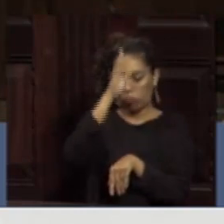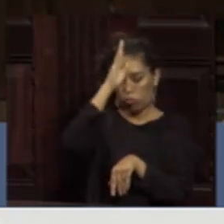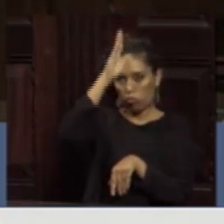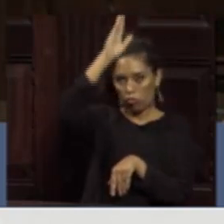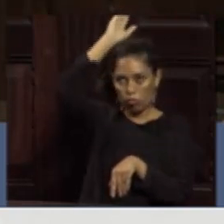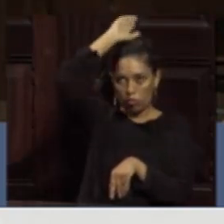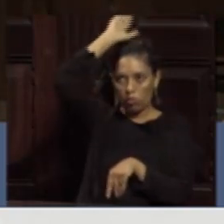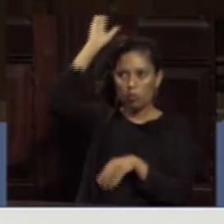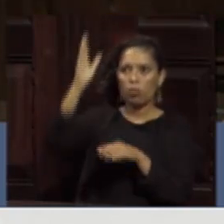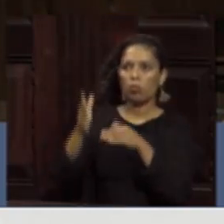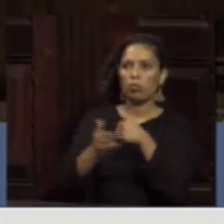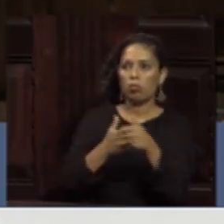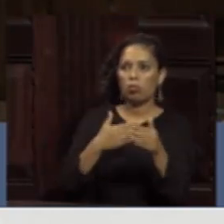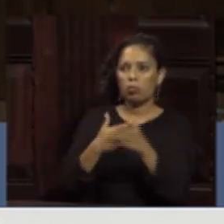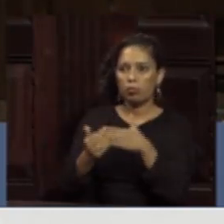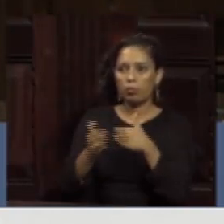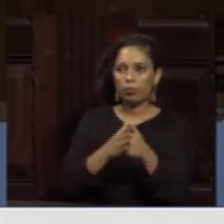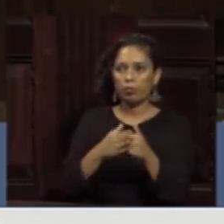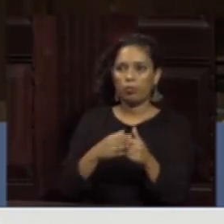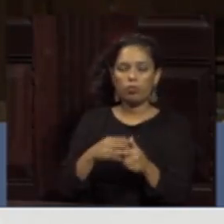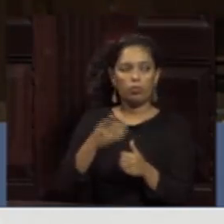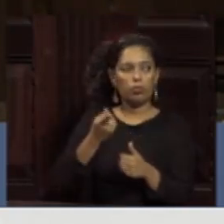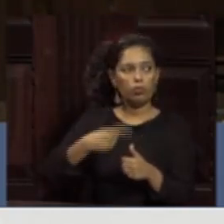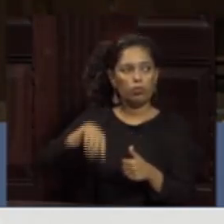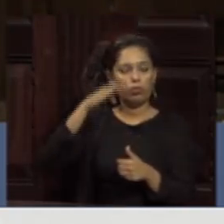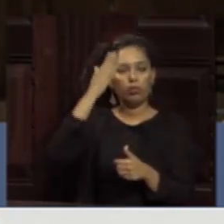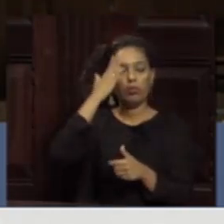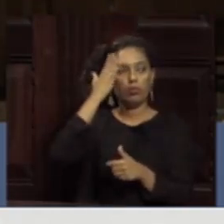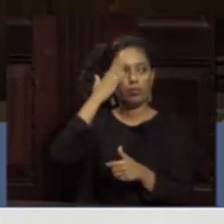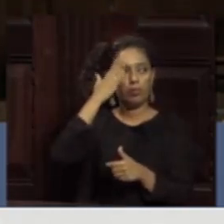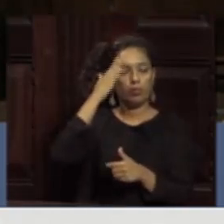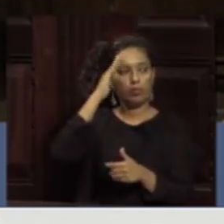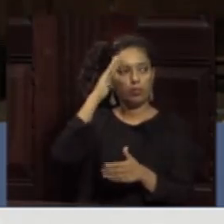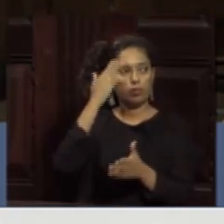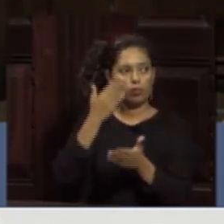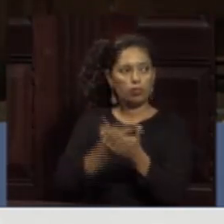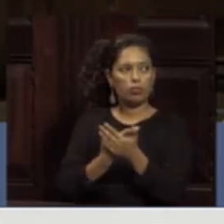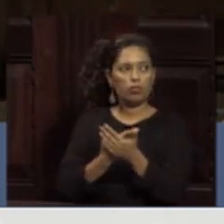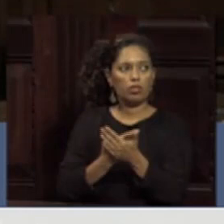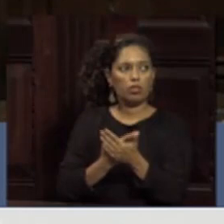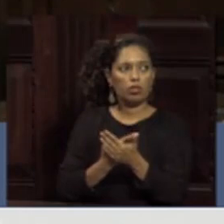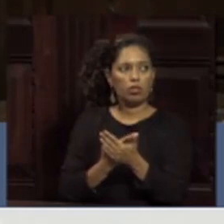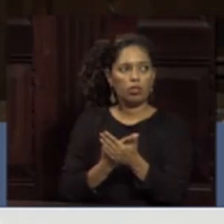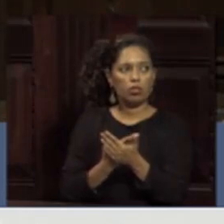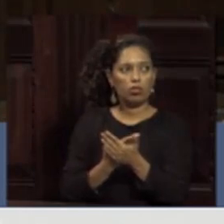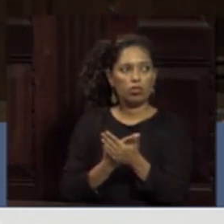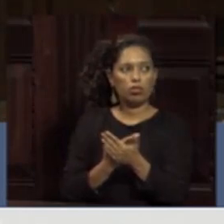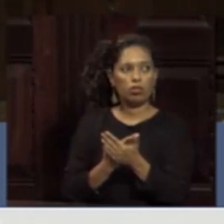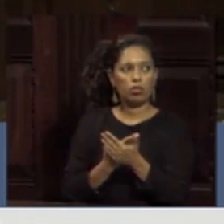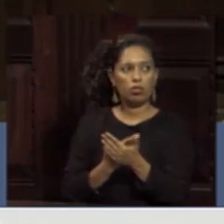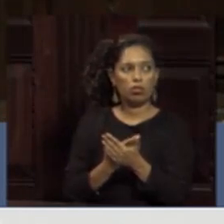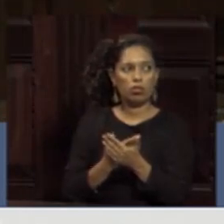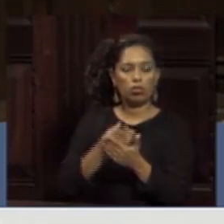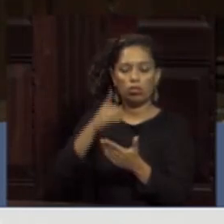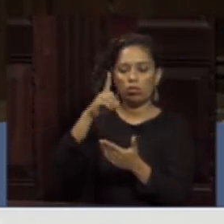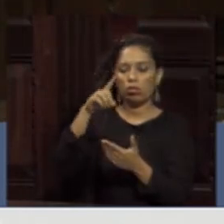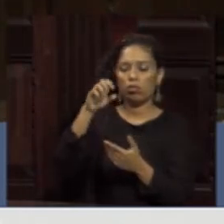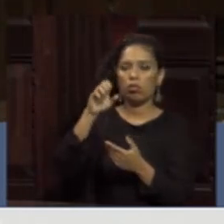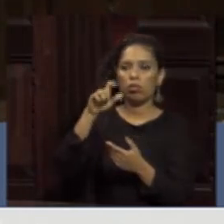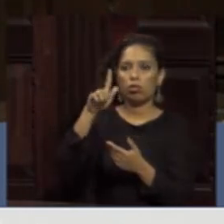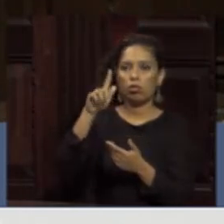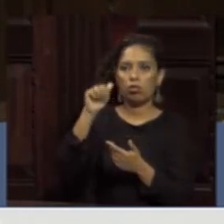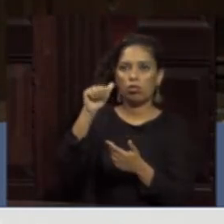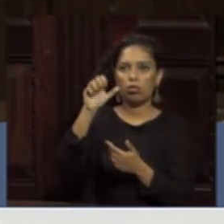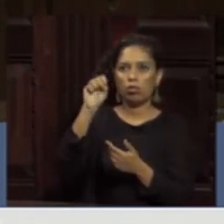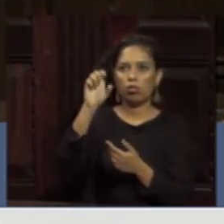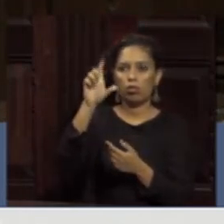luta conjunta, e eu tenho certeza absoluta que os concursados para o DEGASE não poderão ser esquecidos. É